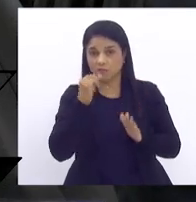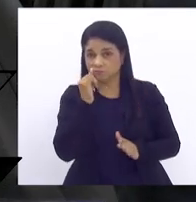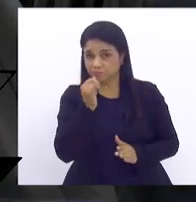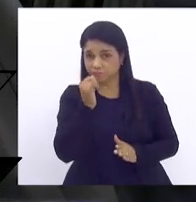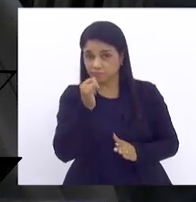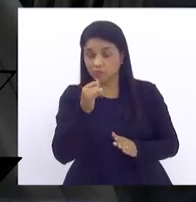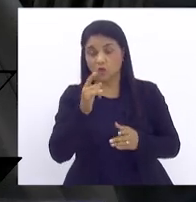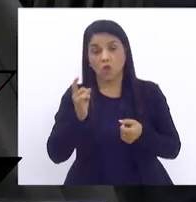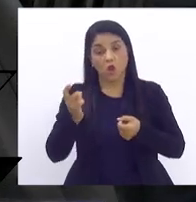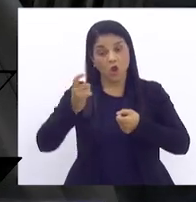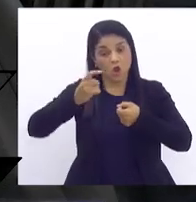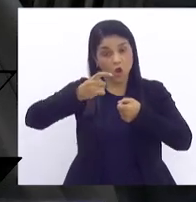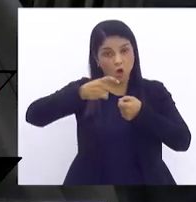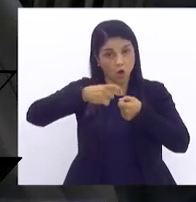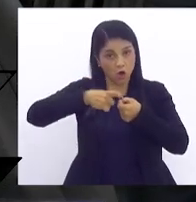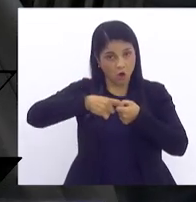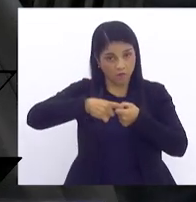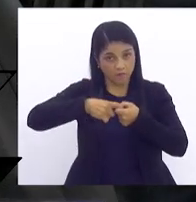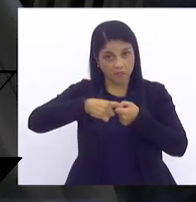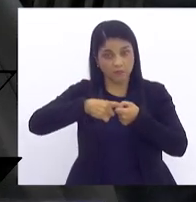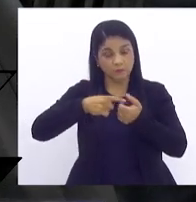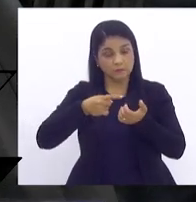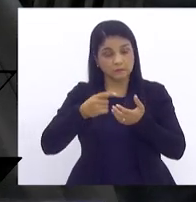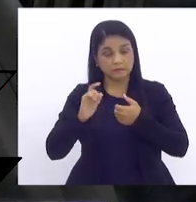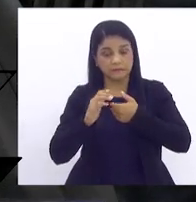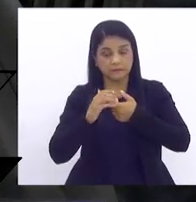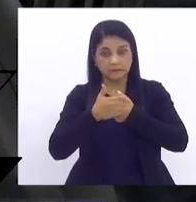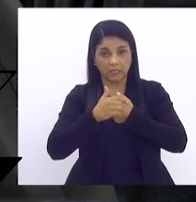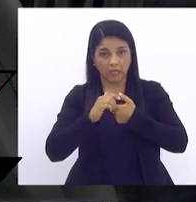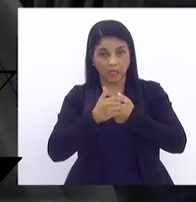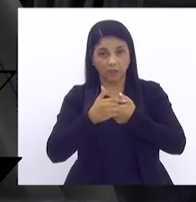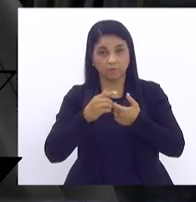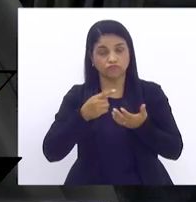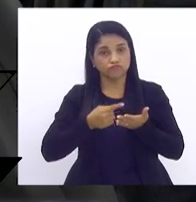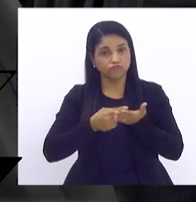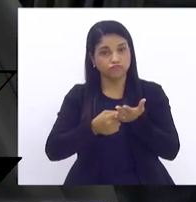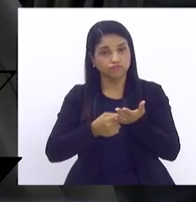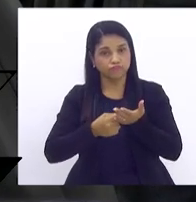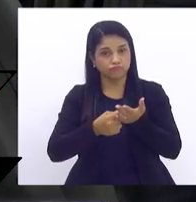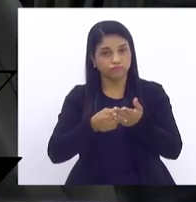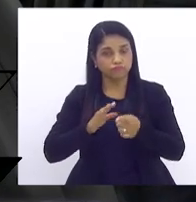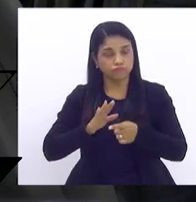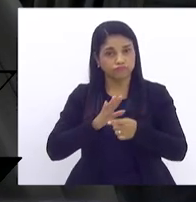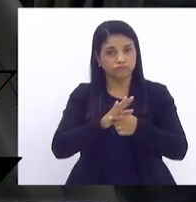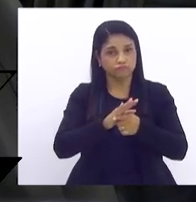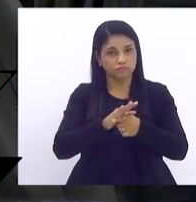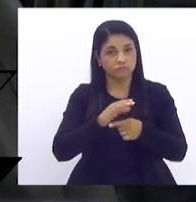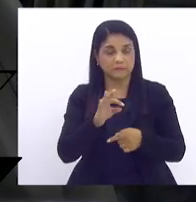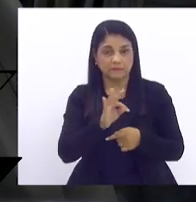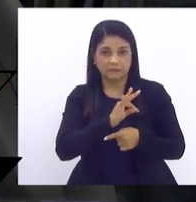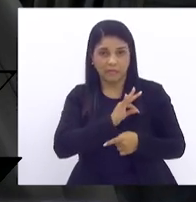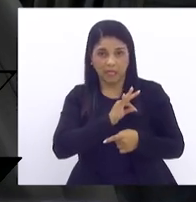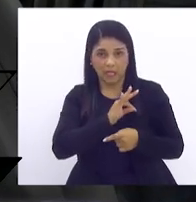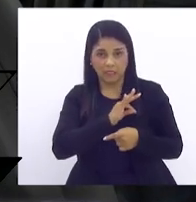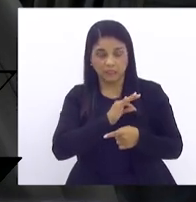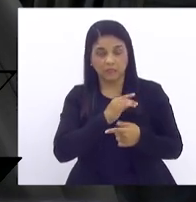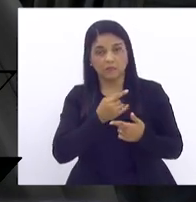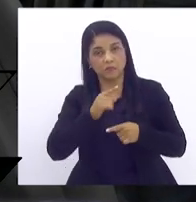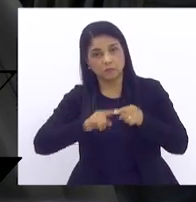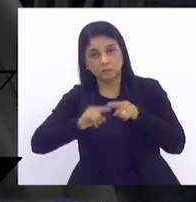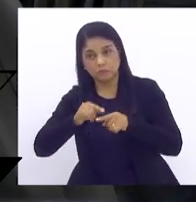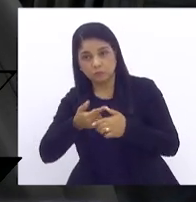de convênio, termo de cooperação técnica ou outro instrumento formal, com as secretarias de